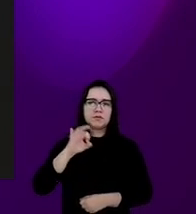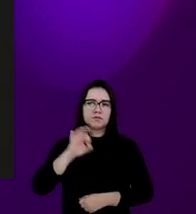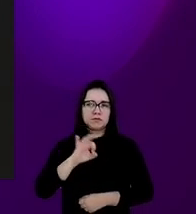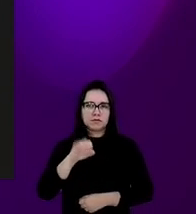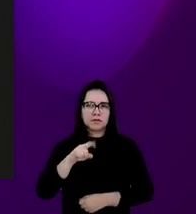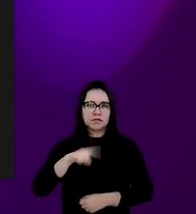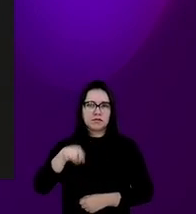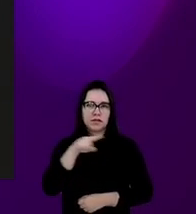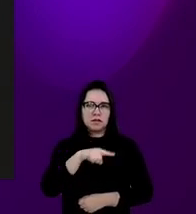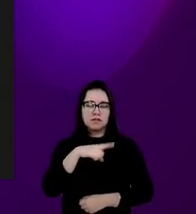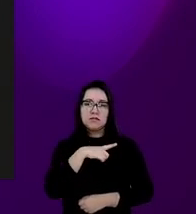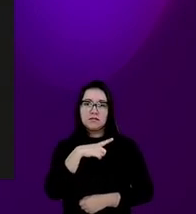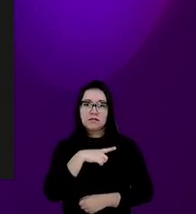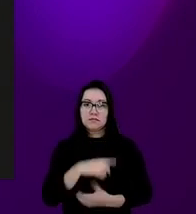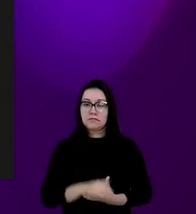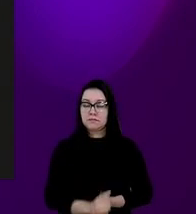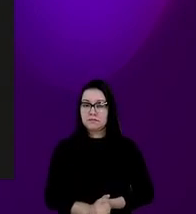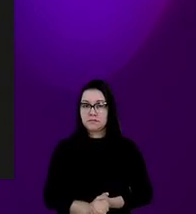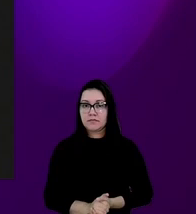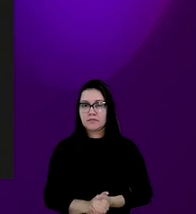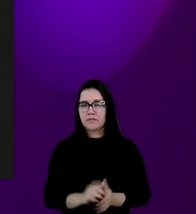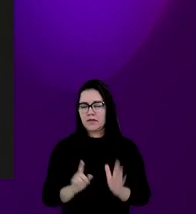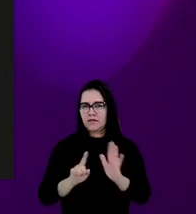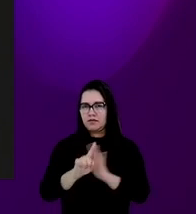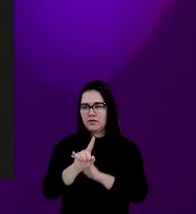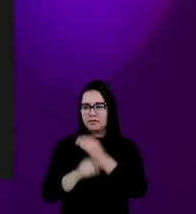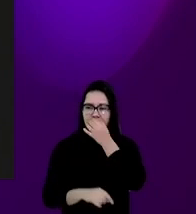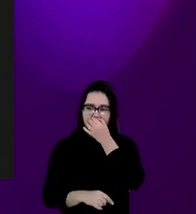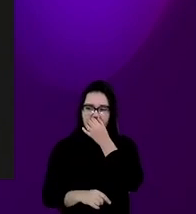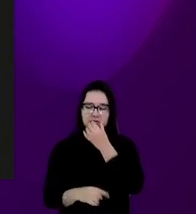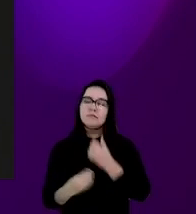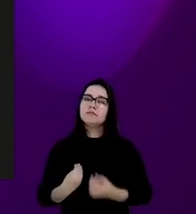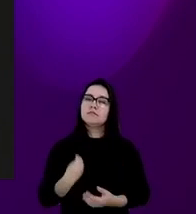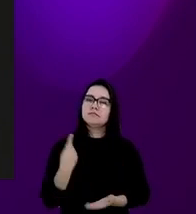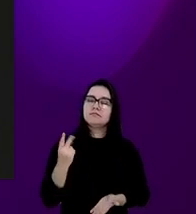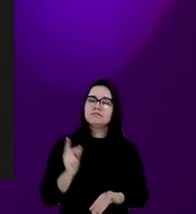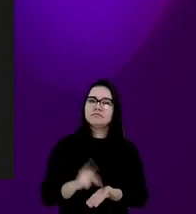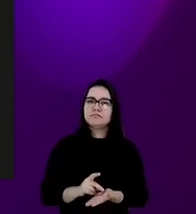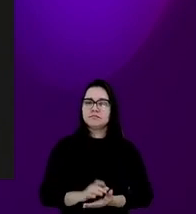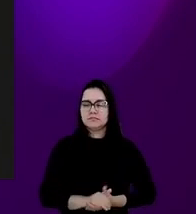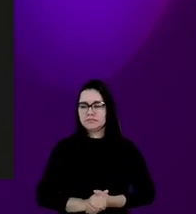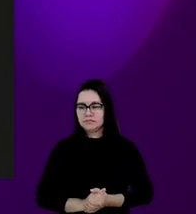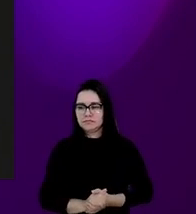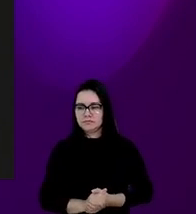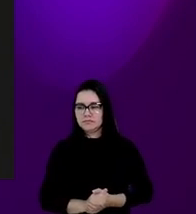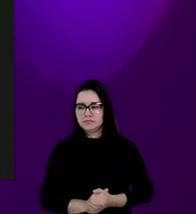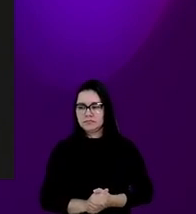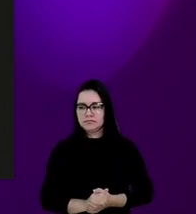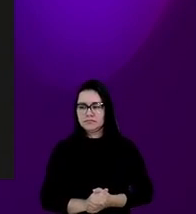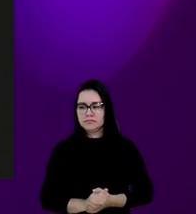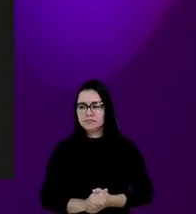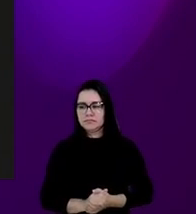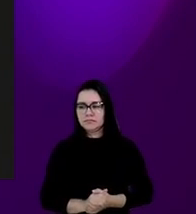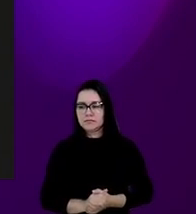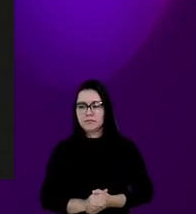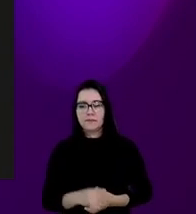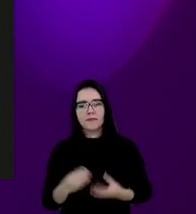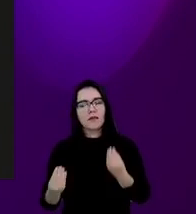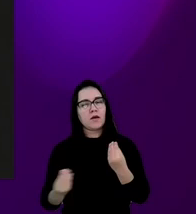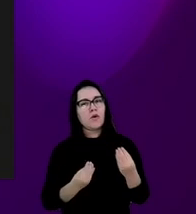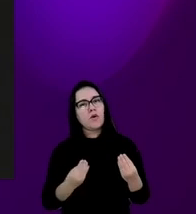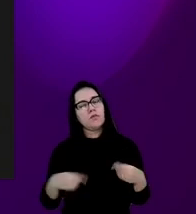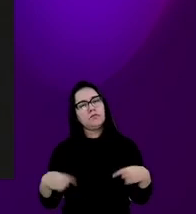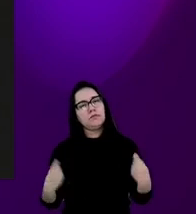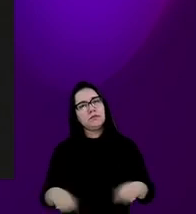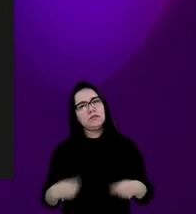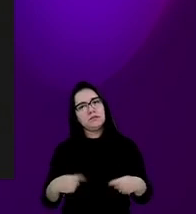elegíveis. A minha pergunta é vida real. Um pouco como é que a gente deve fazer?